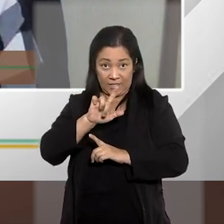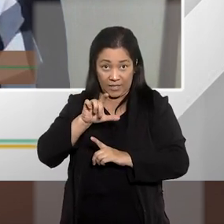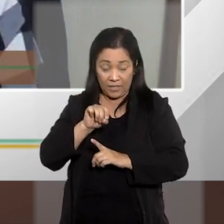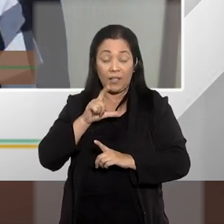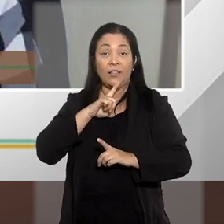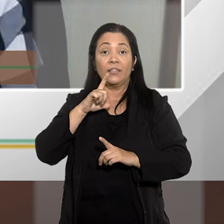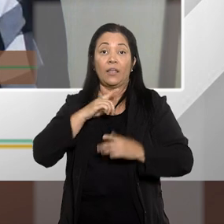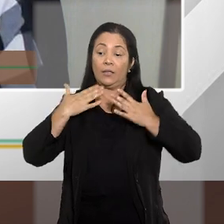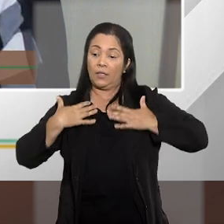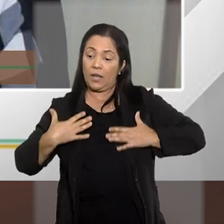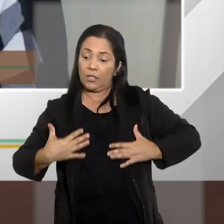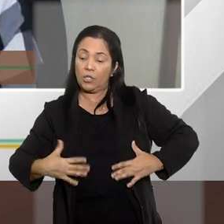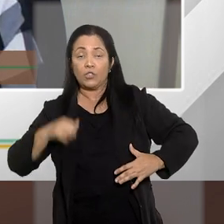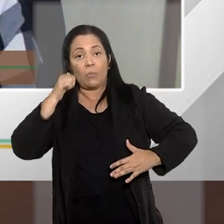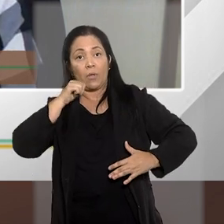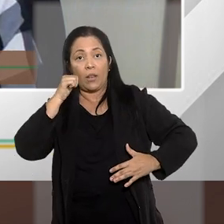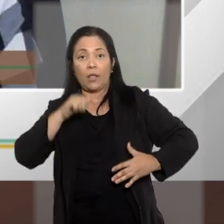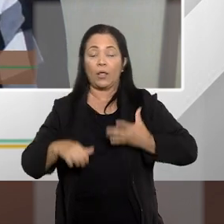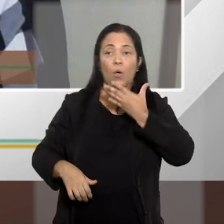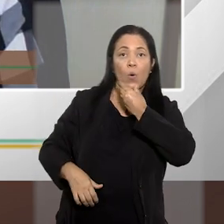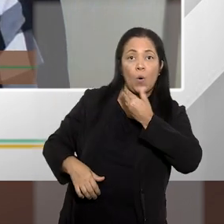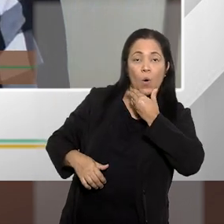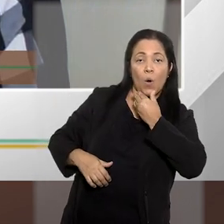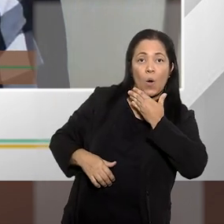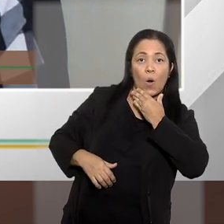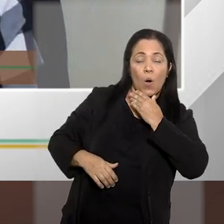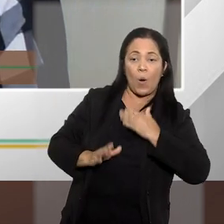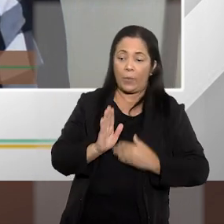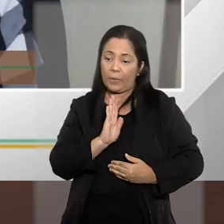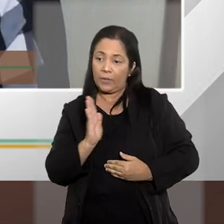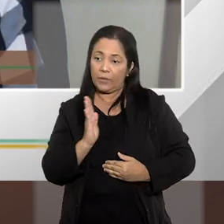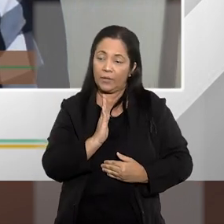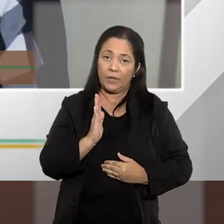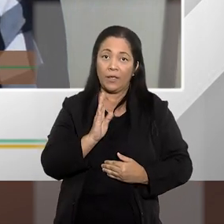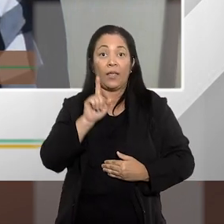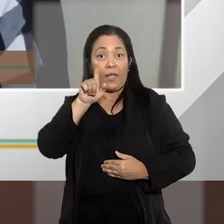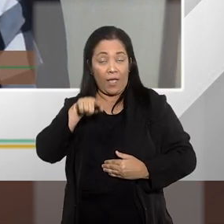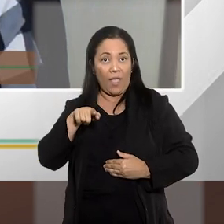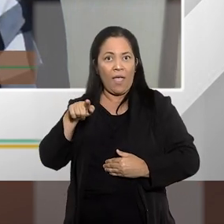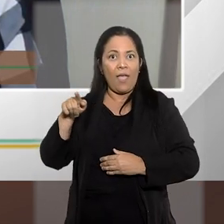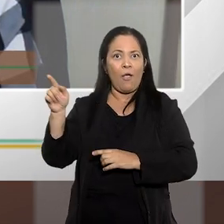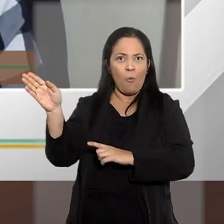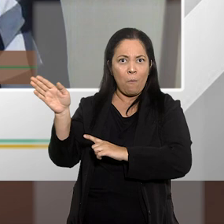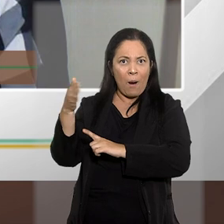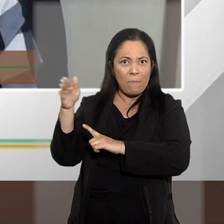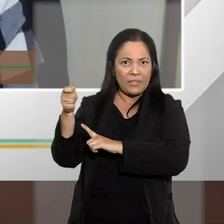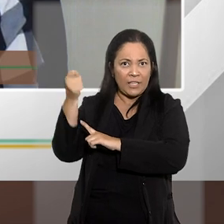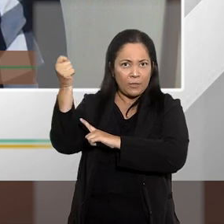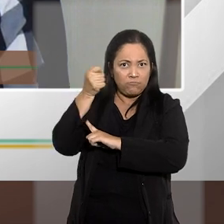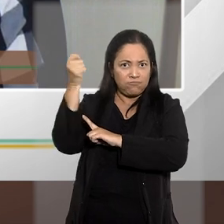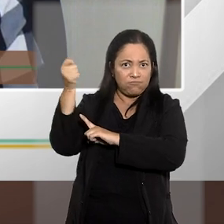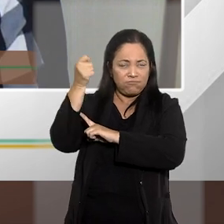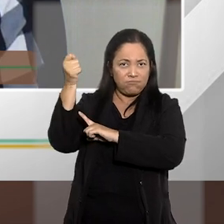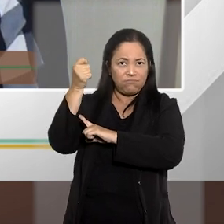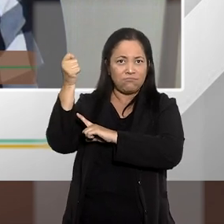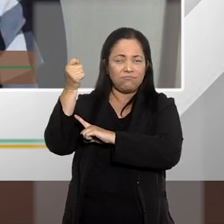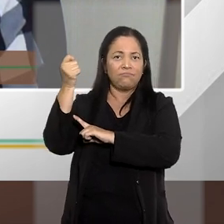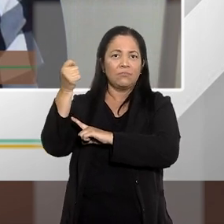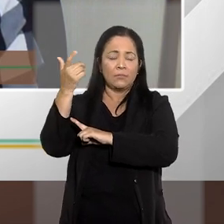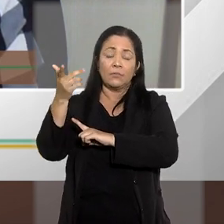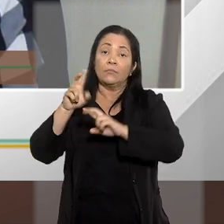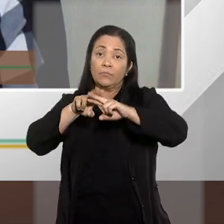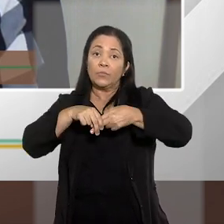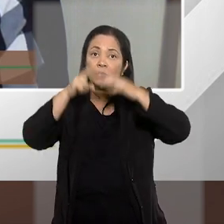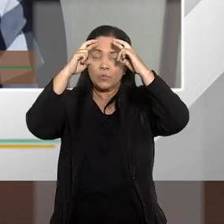masculinas e femininas. É uma das bandeiras de luta forte desse segmento, é o